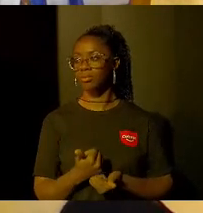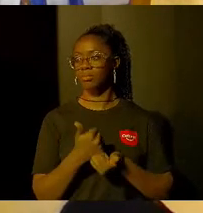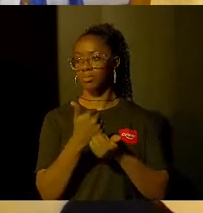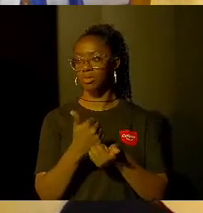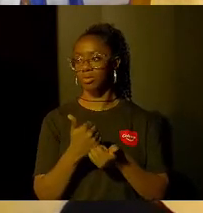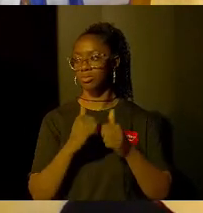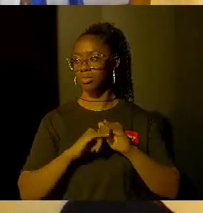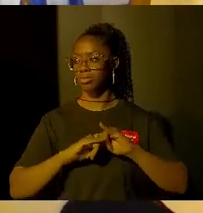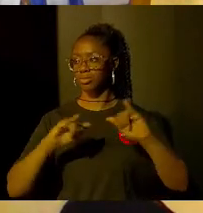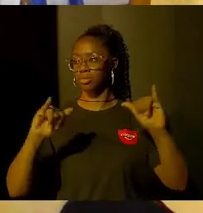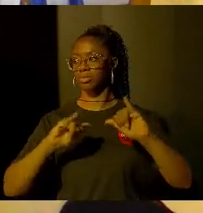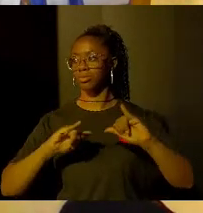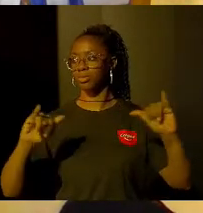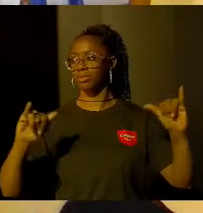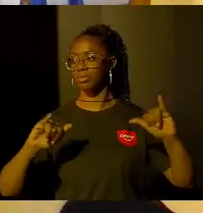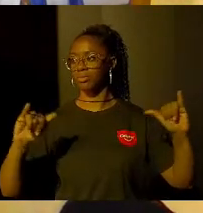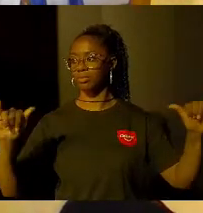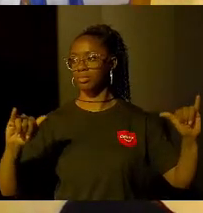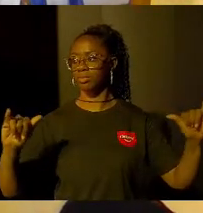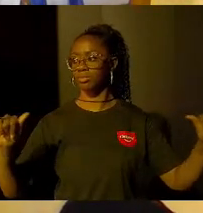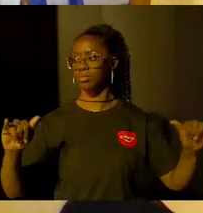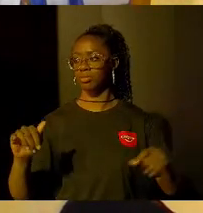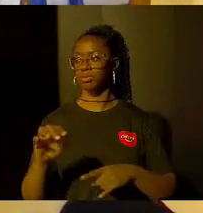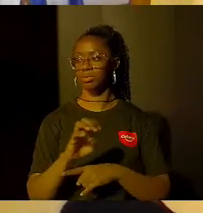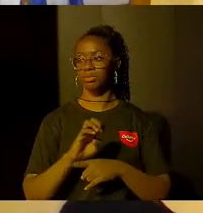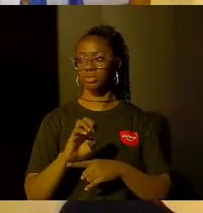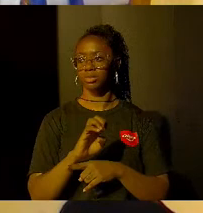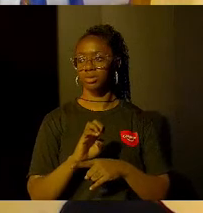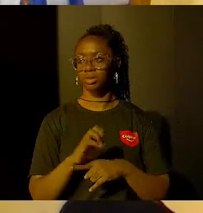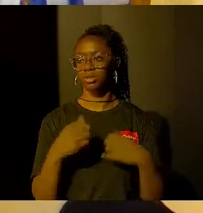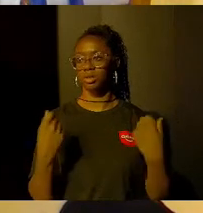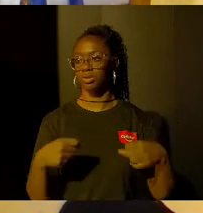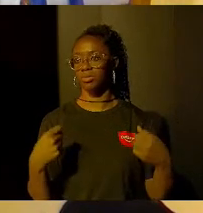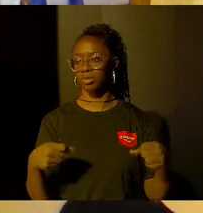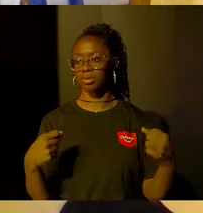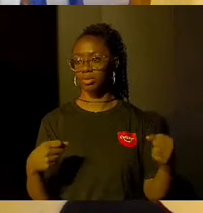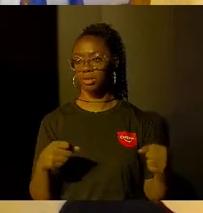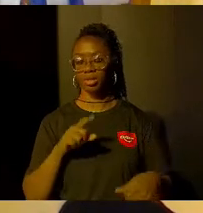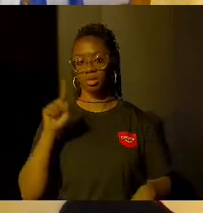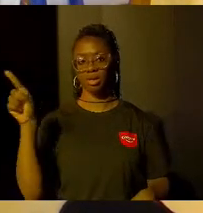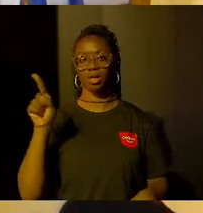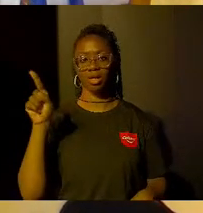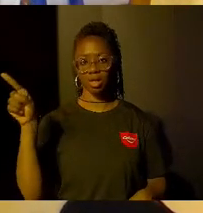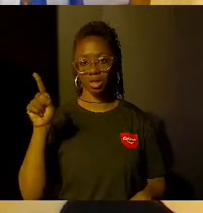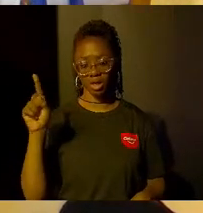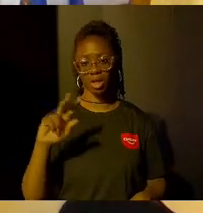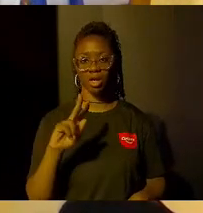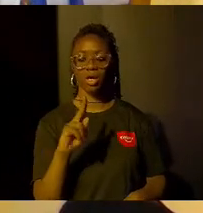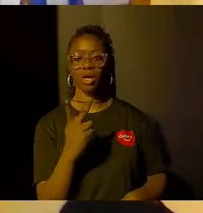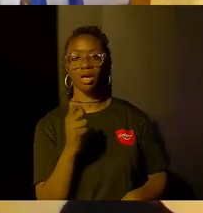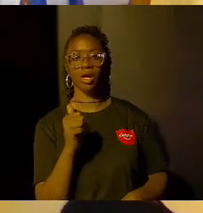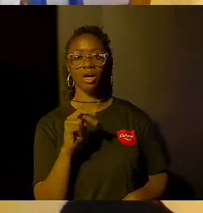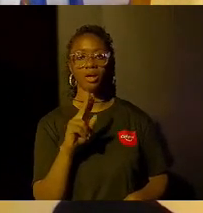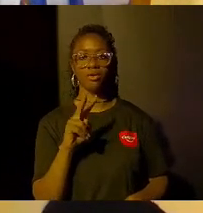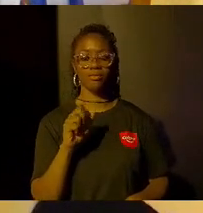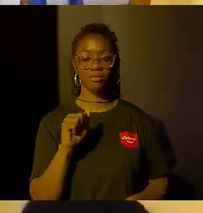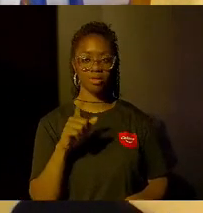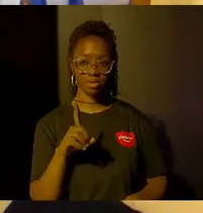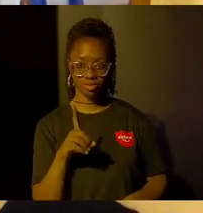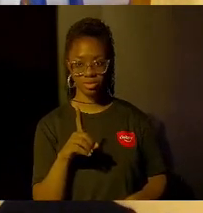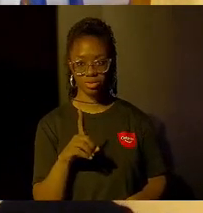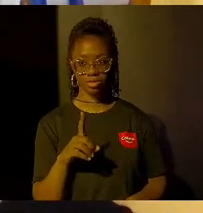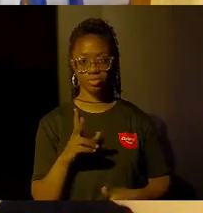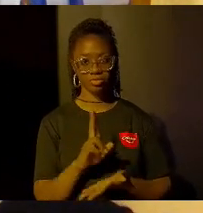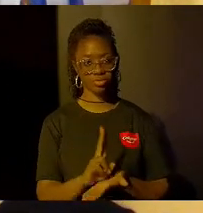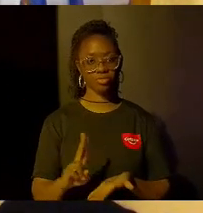livro e denunciar o estado essas mulheres tiveram que lançar um livro em Harvard elas foram para harvar de uma das Universidades mais